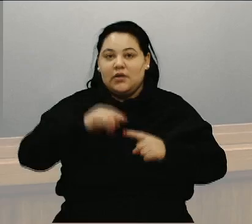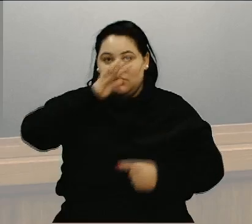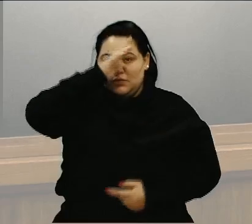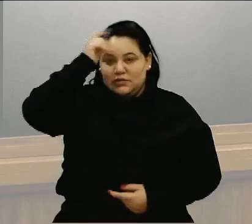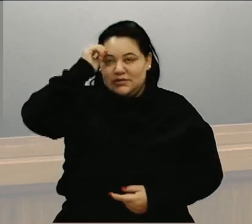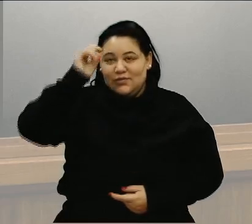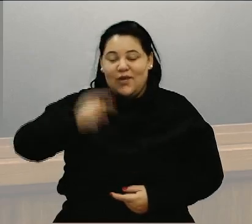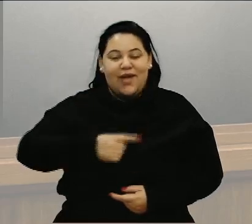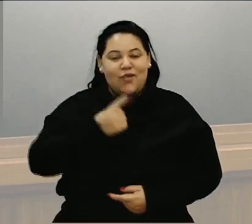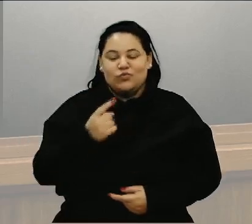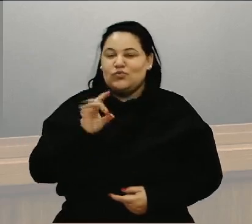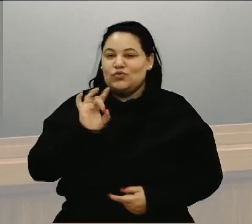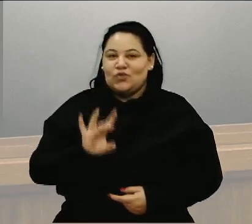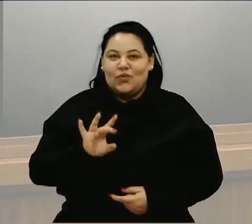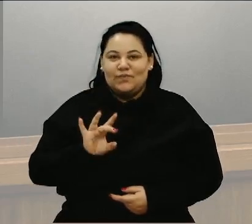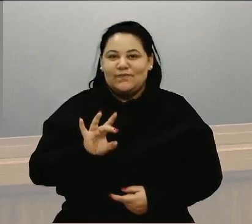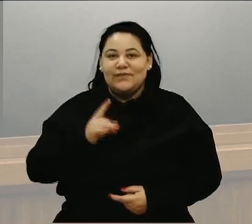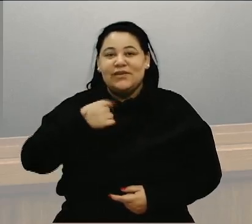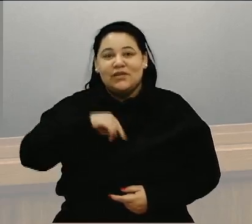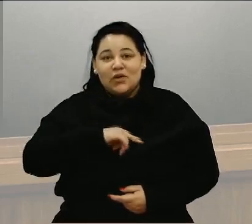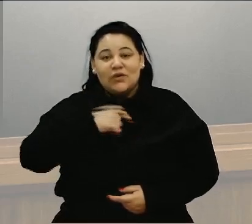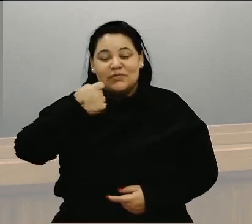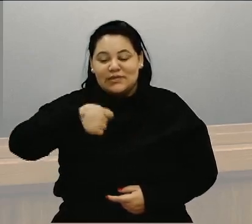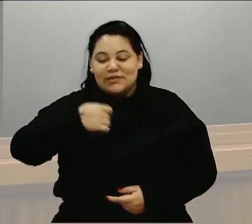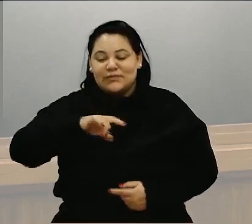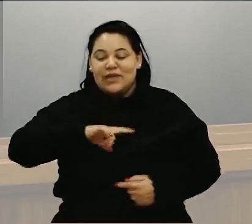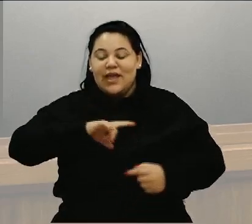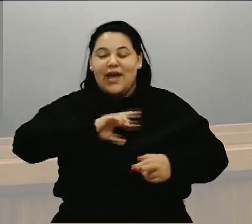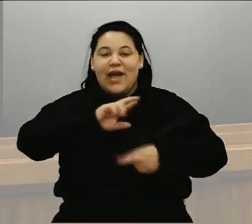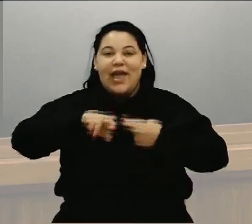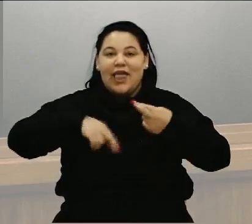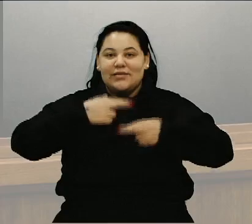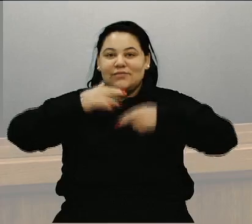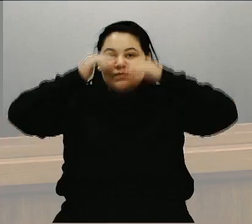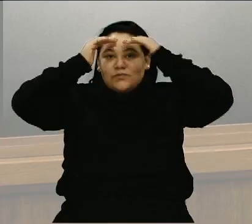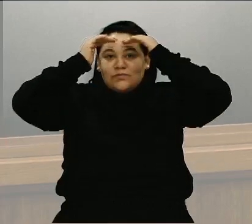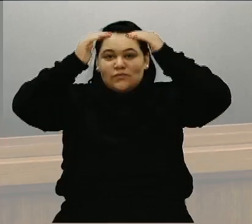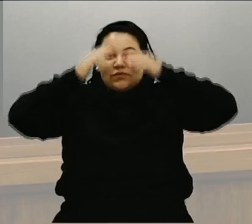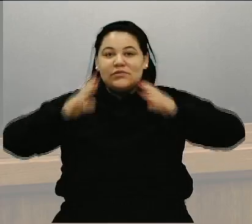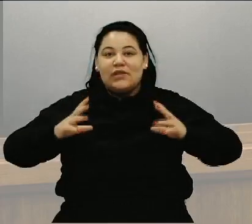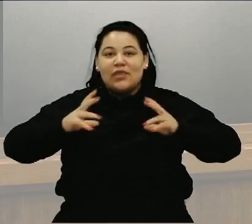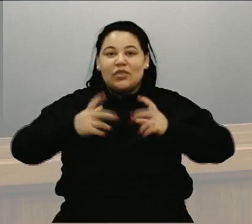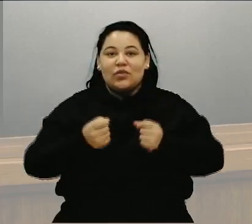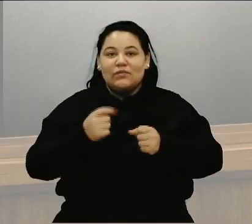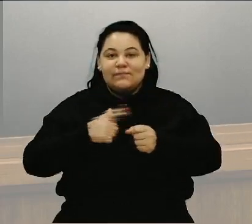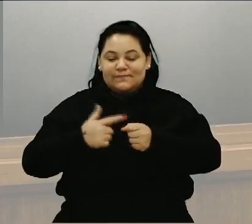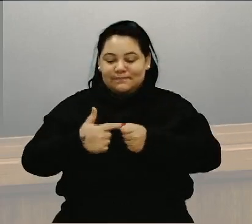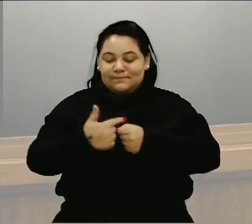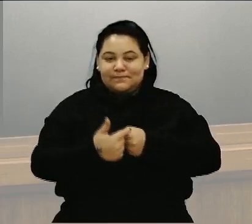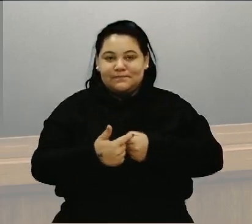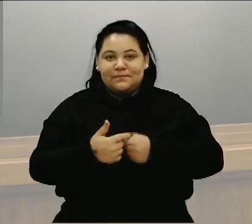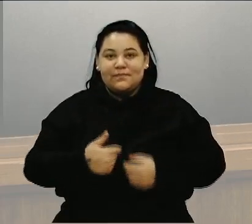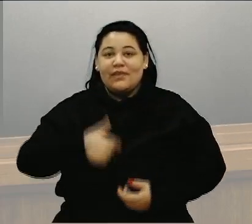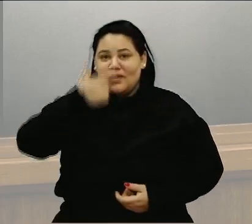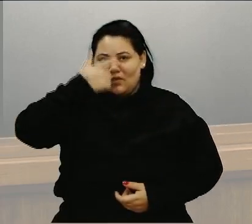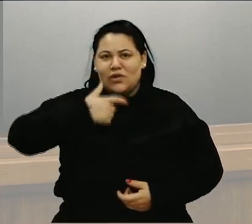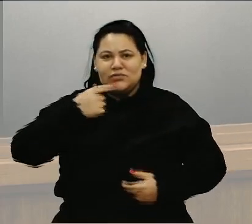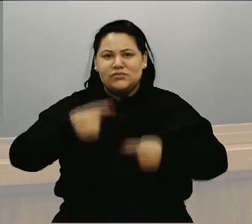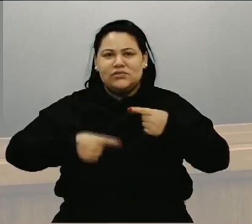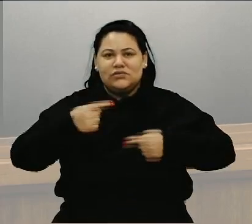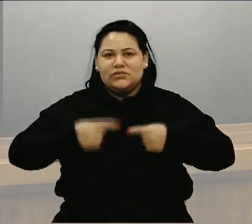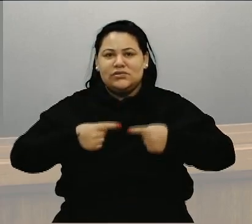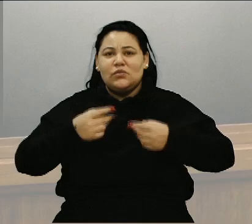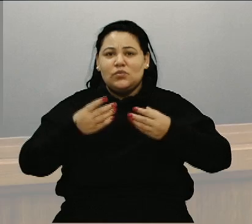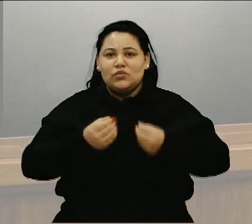só. E nós precisamos ter essa relação de respeito a toda a cidade. E eu acho que um debate